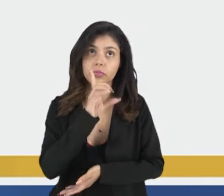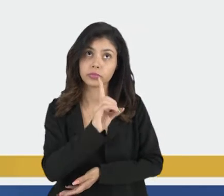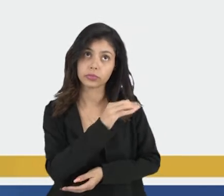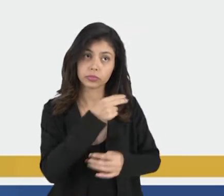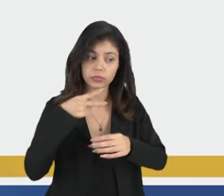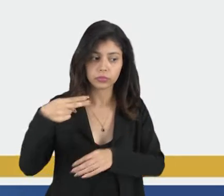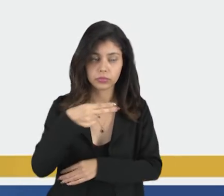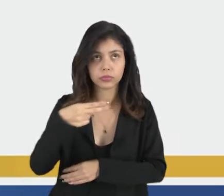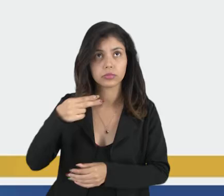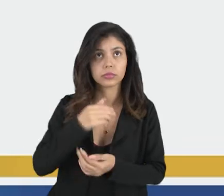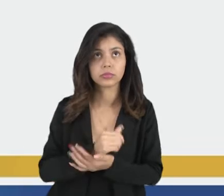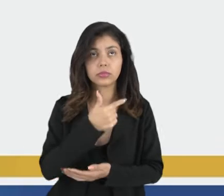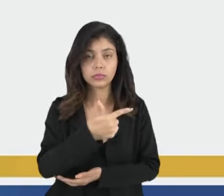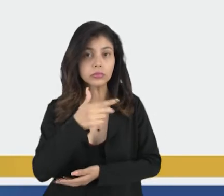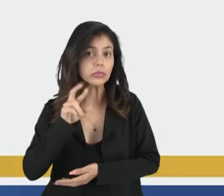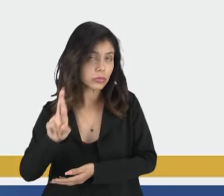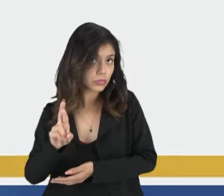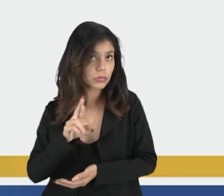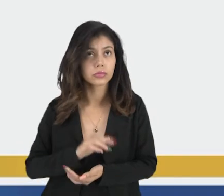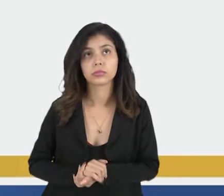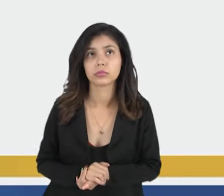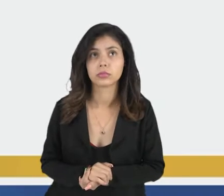igual a 2R.